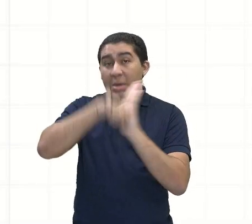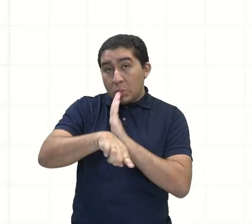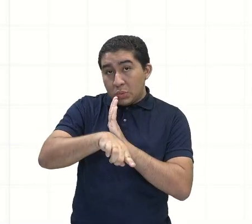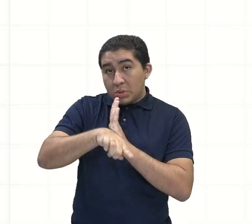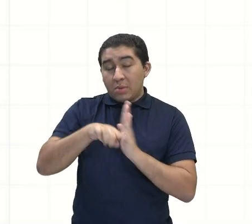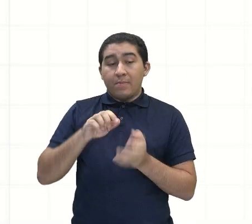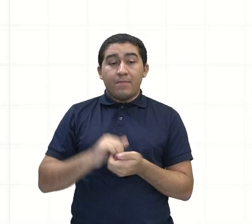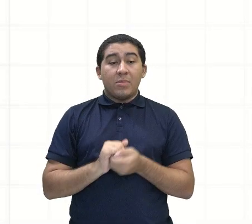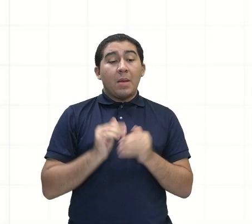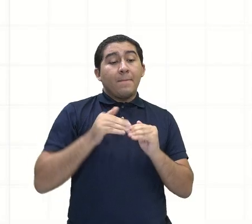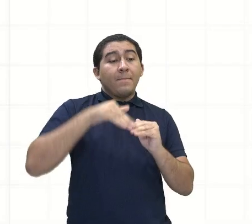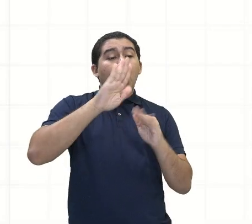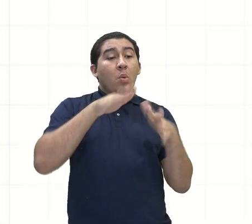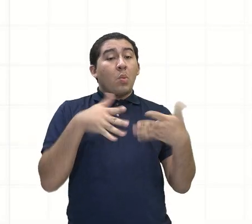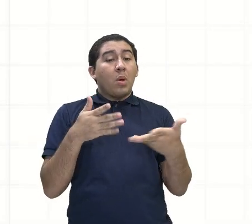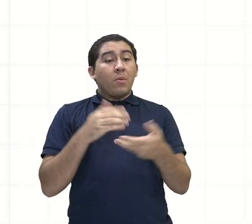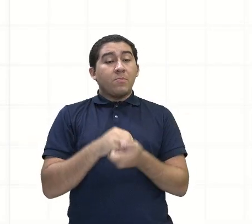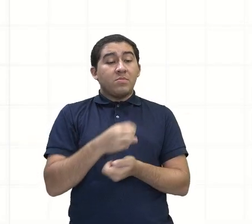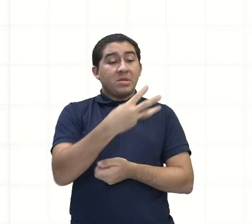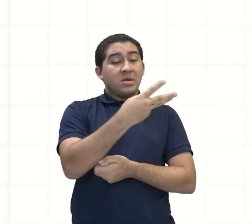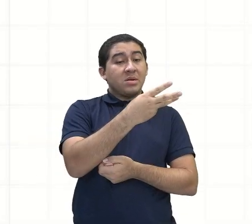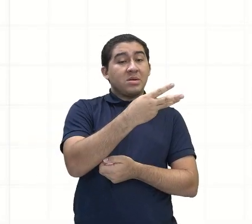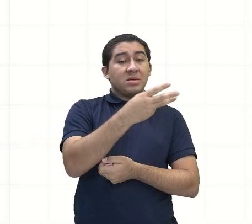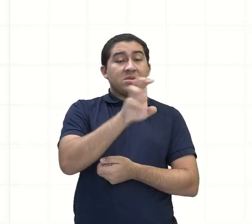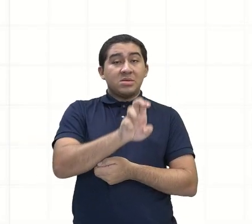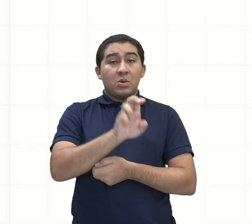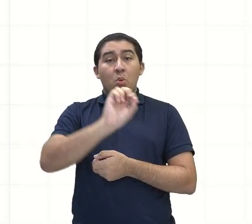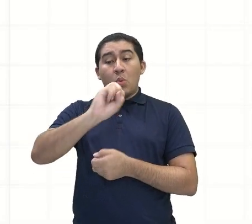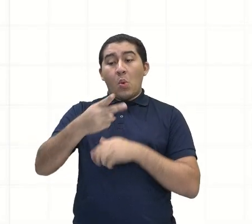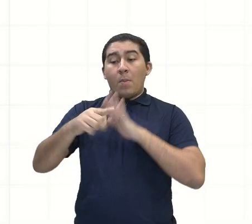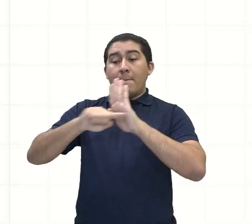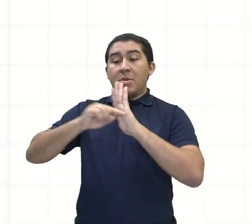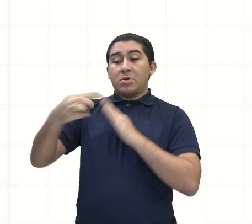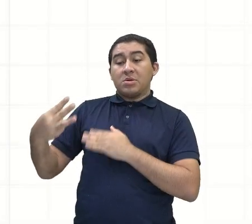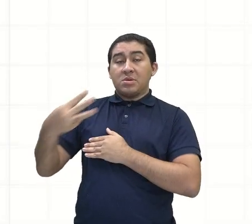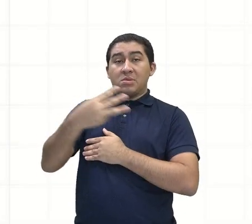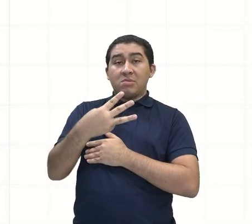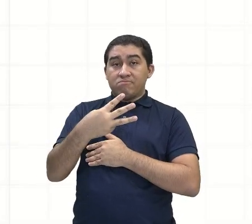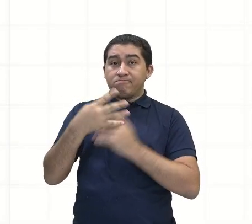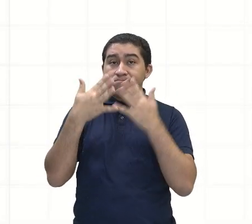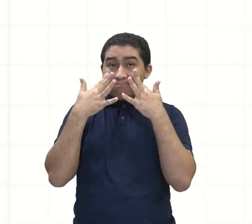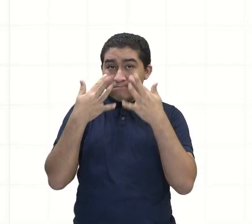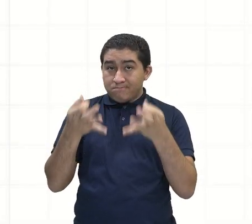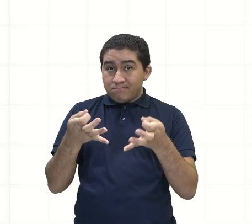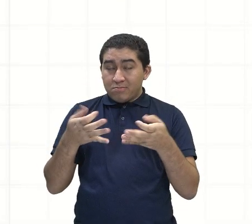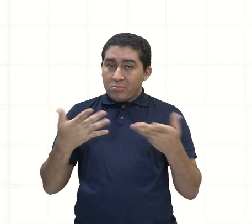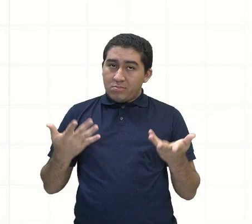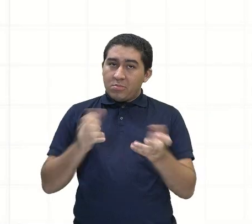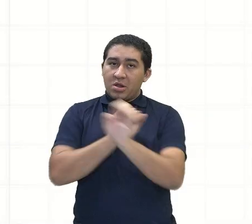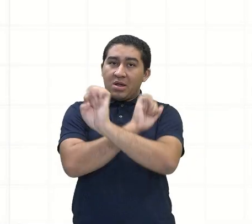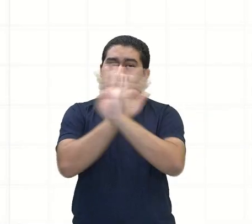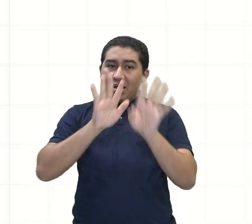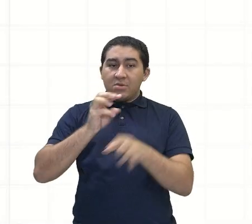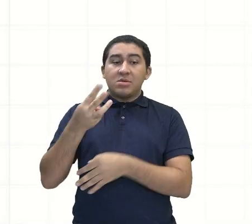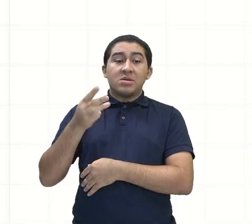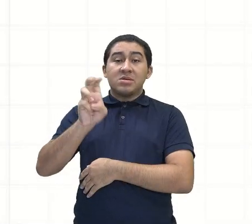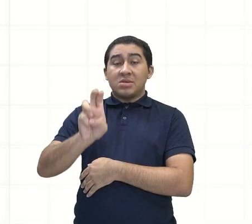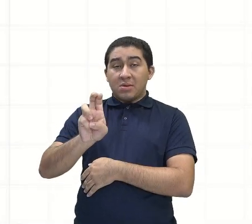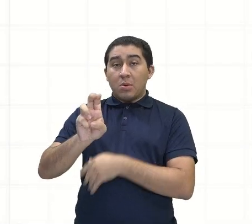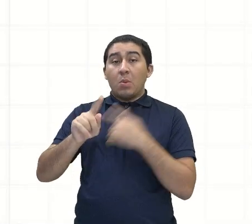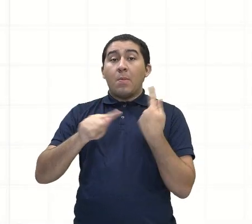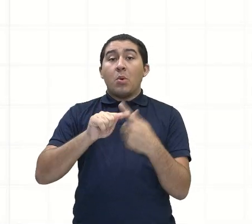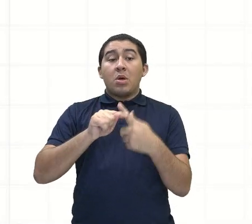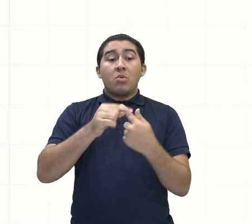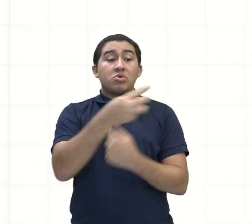quem é maior? 35 ou menos 33? É lógico que é 35, né? Até porque